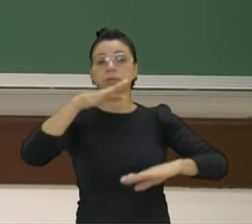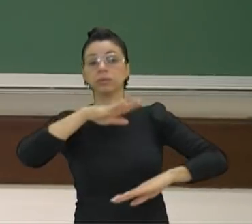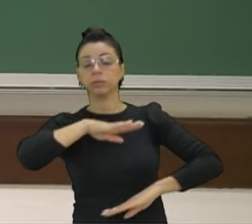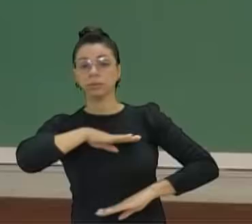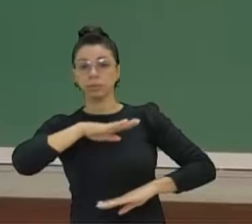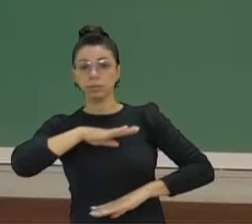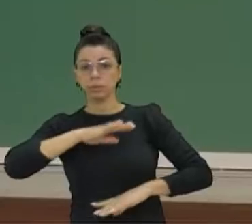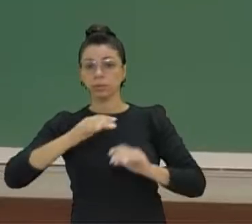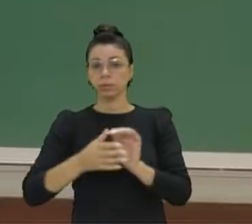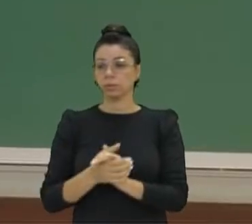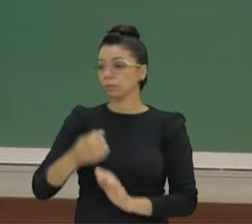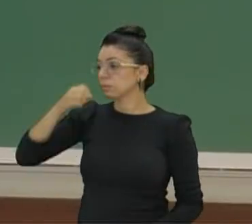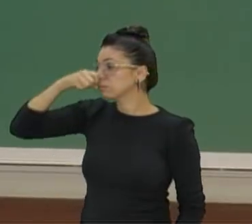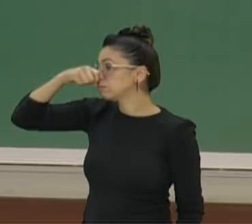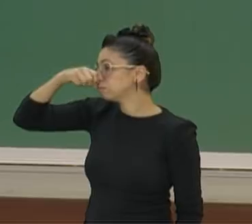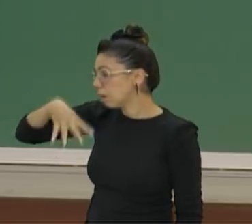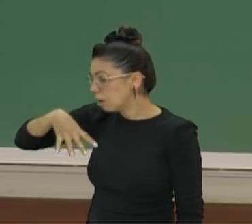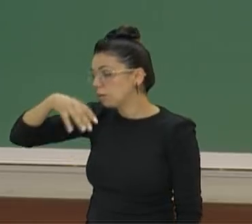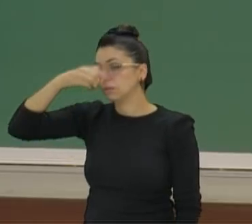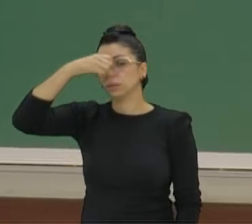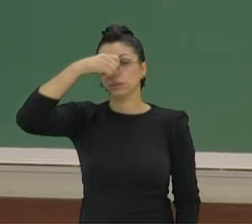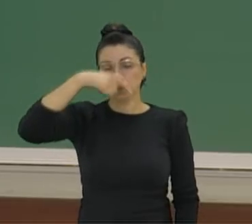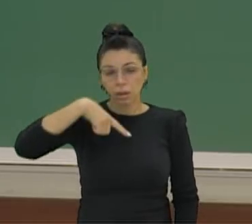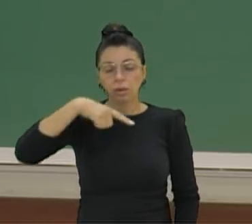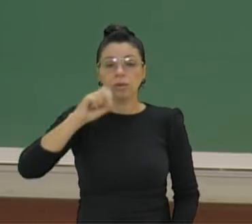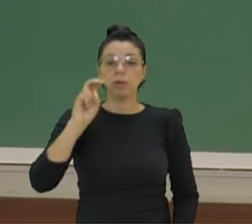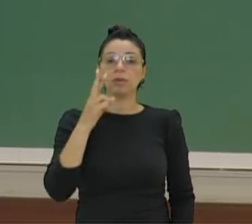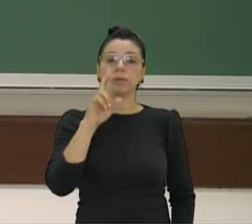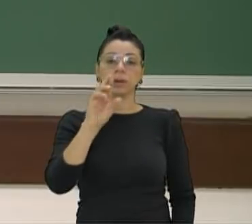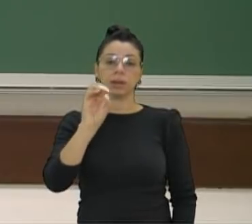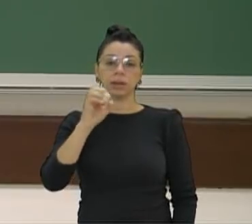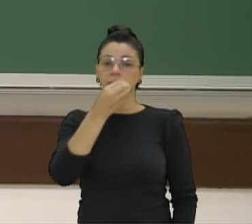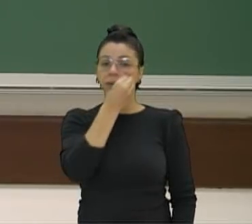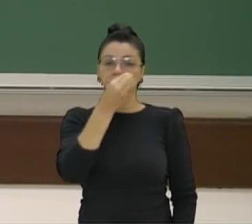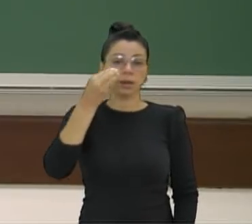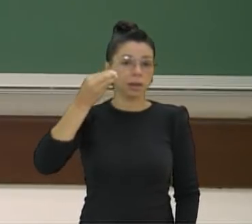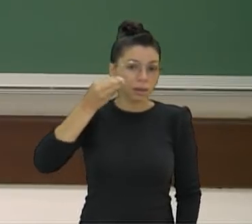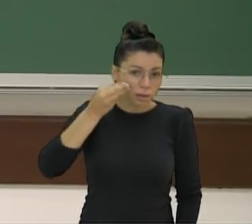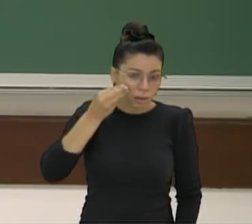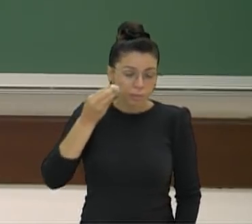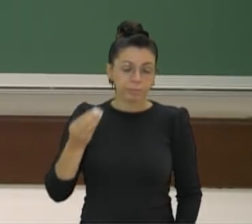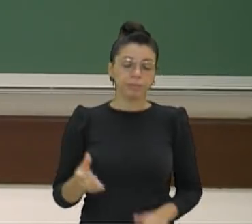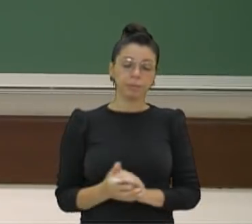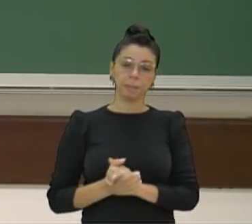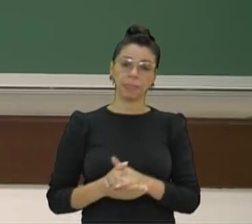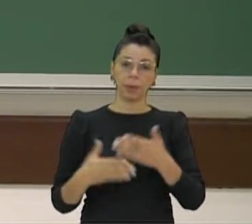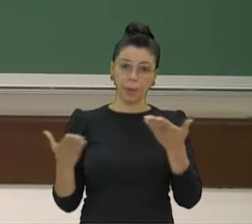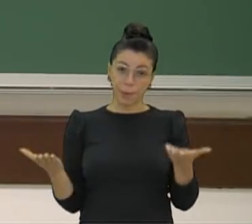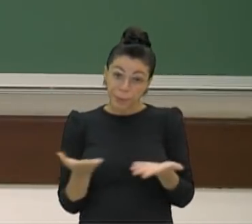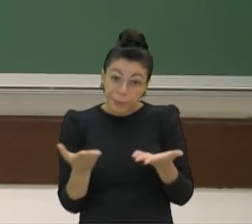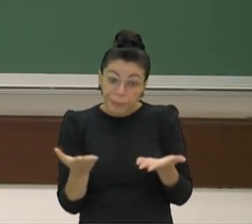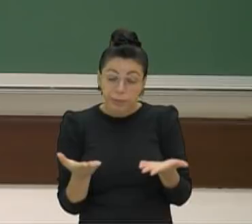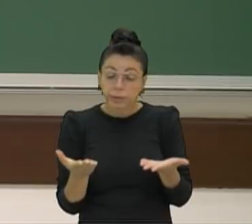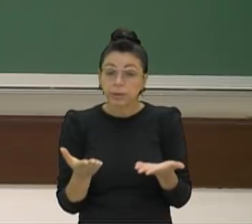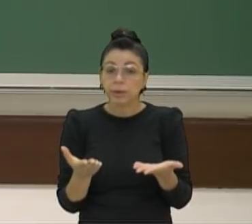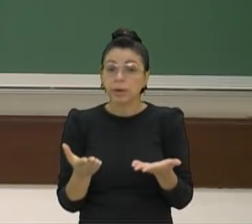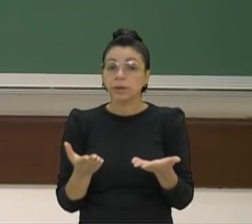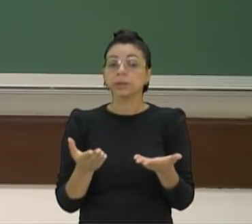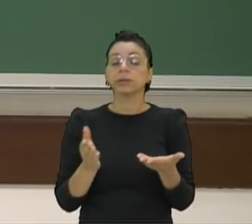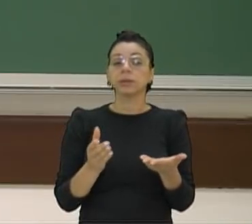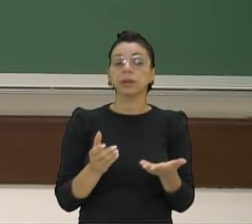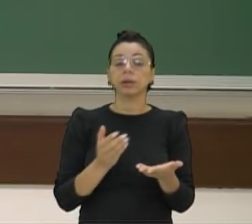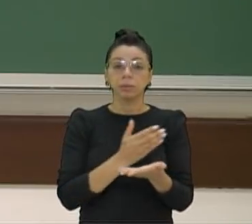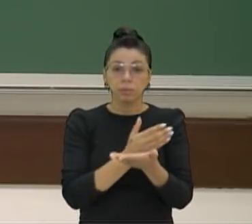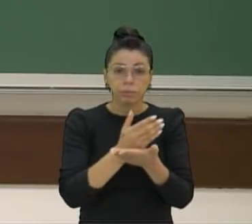de uma gripe, de um resfriado ou de uma rinite? Agora nós estamos no inverno, que acaba, aqui no